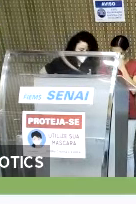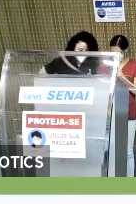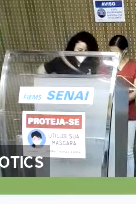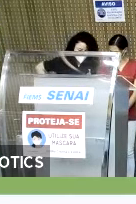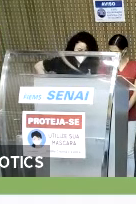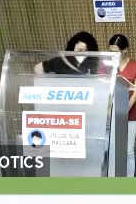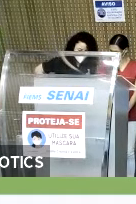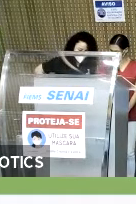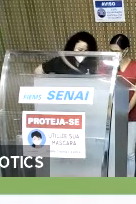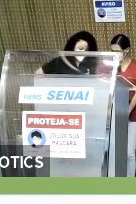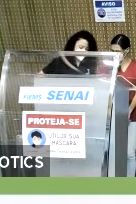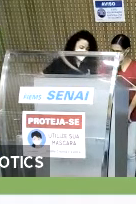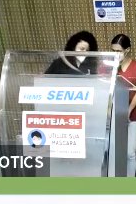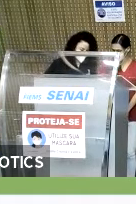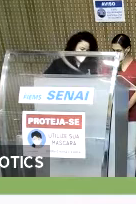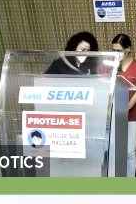90.